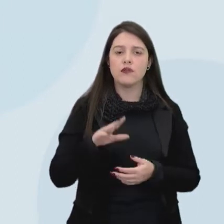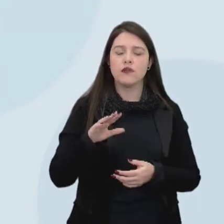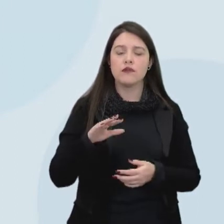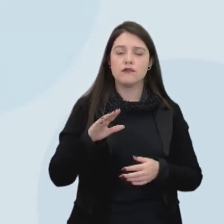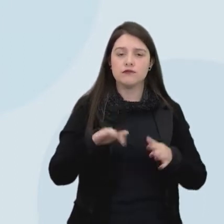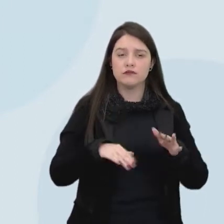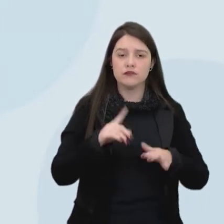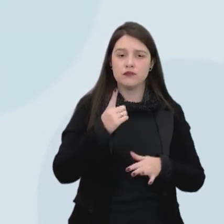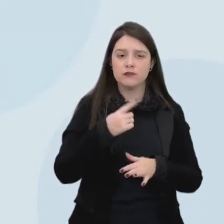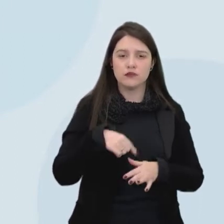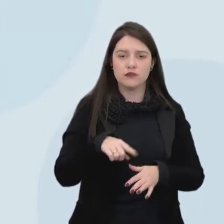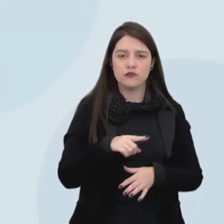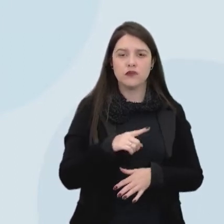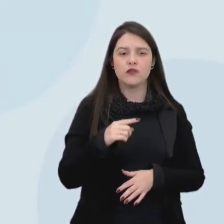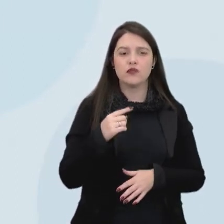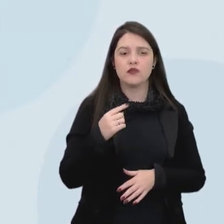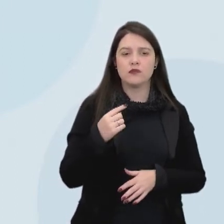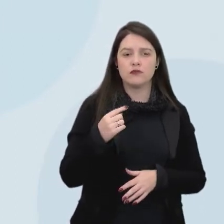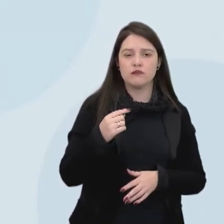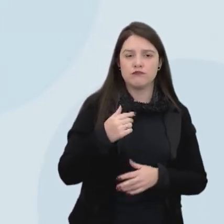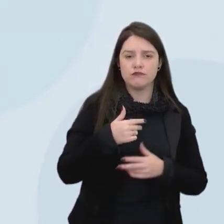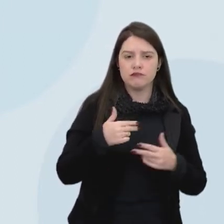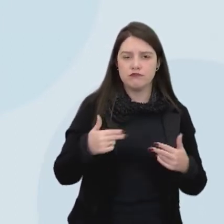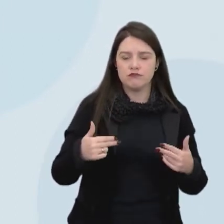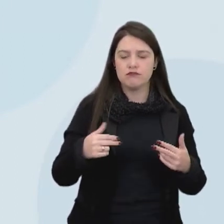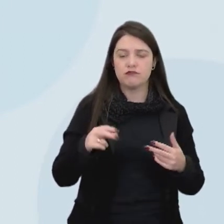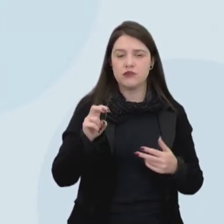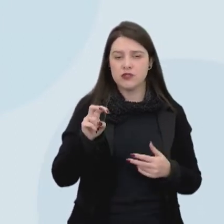de R$ 918, com de R$